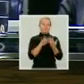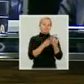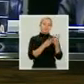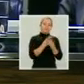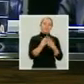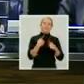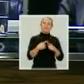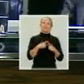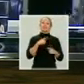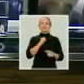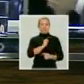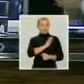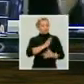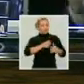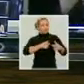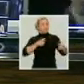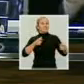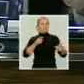porque tem esse grande coração.